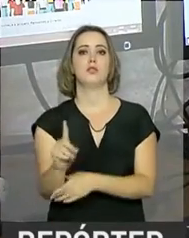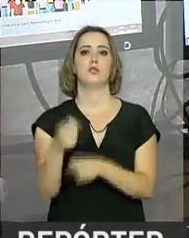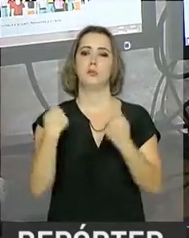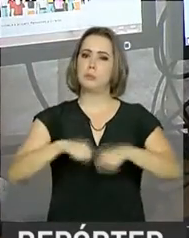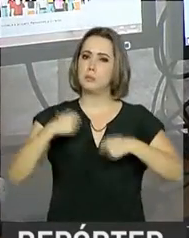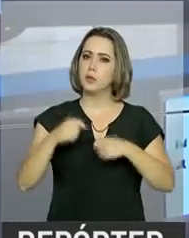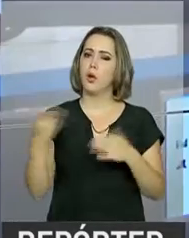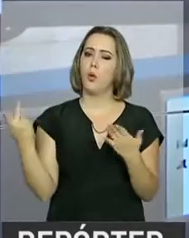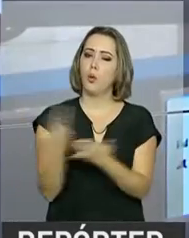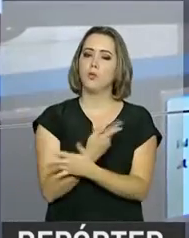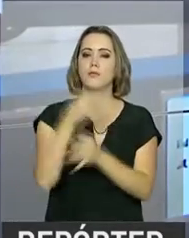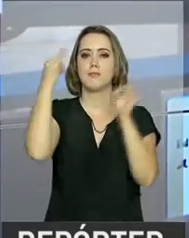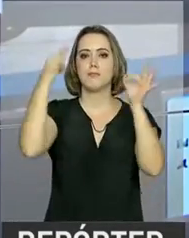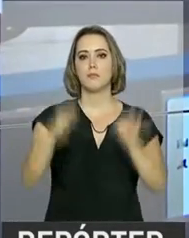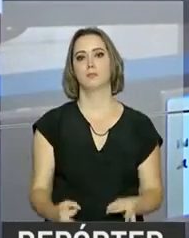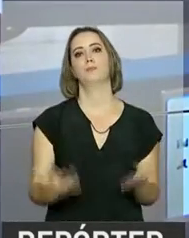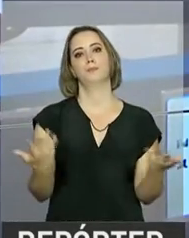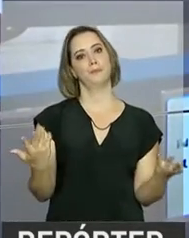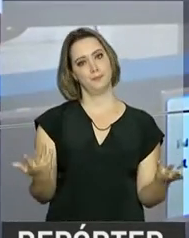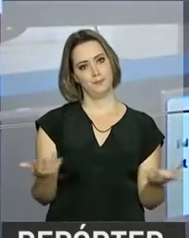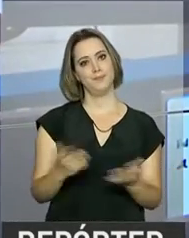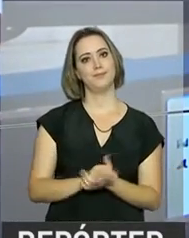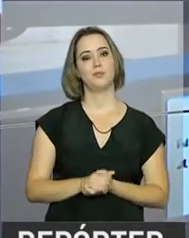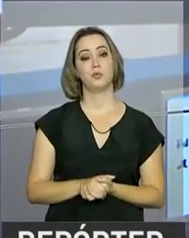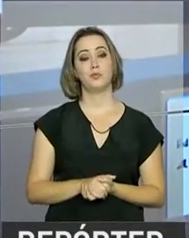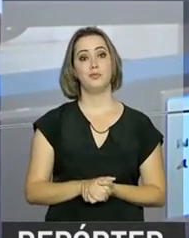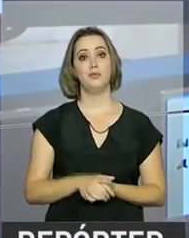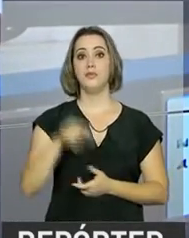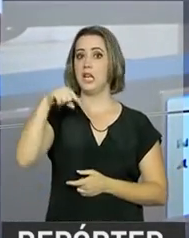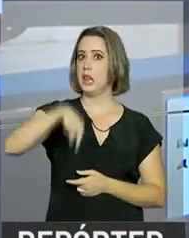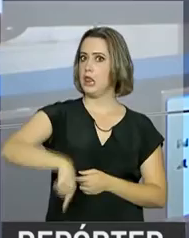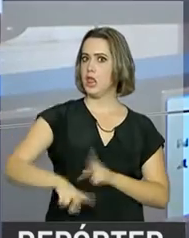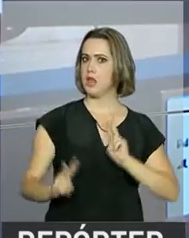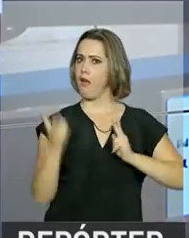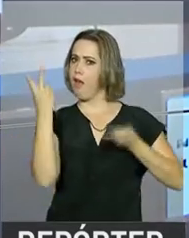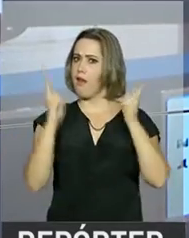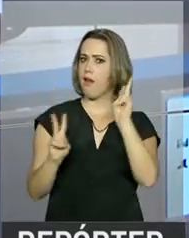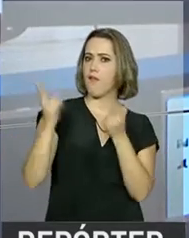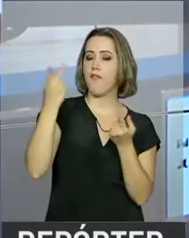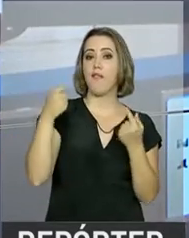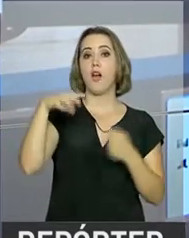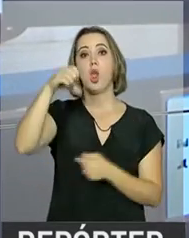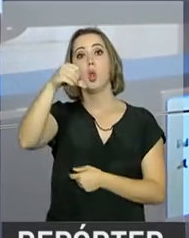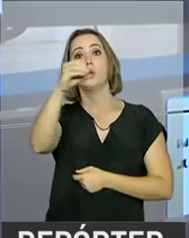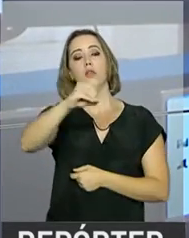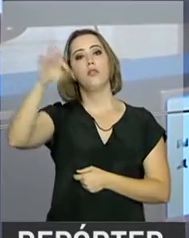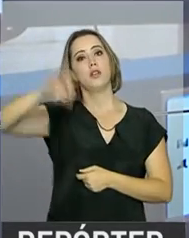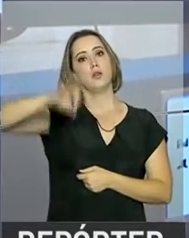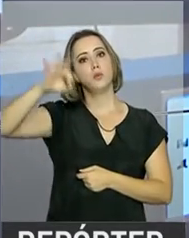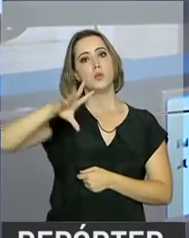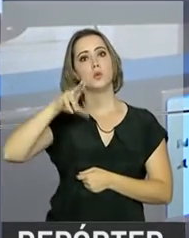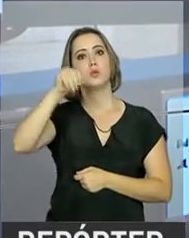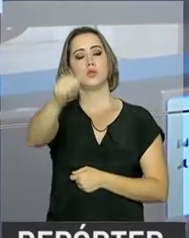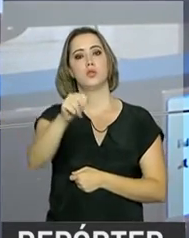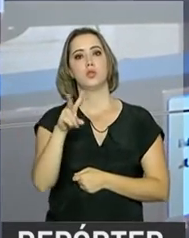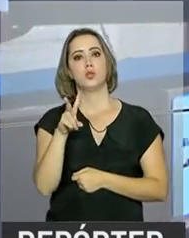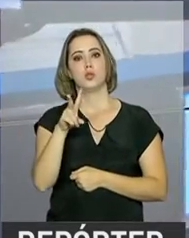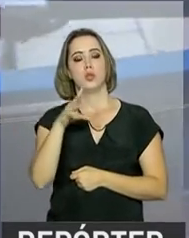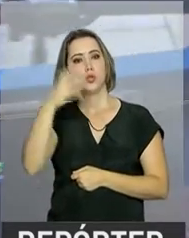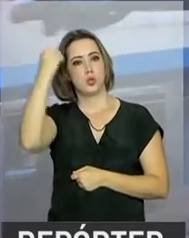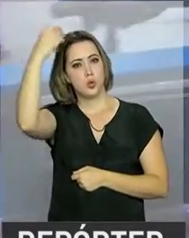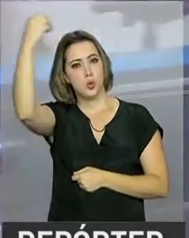concretizado neste carnaval cerca de 90% do total de vôos cumpriram o horário programado